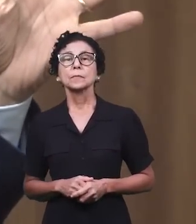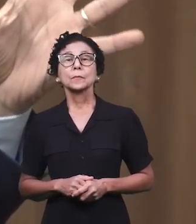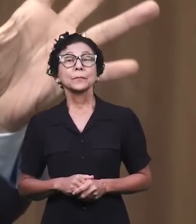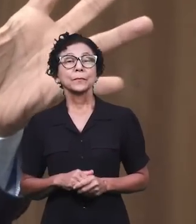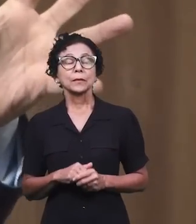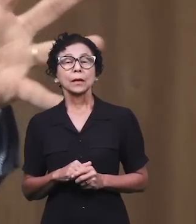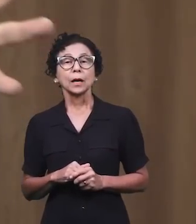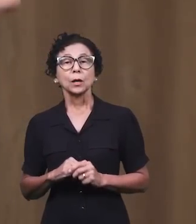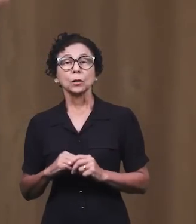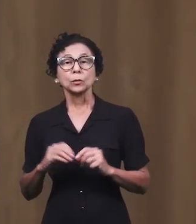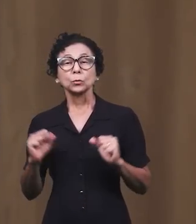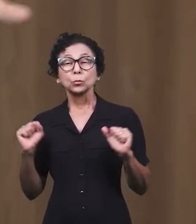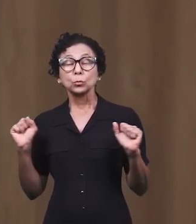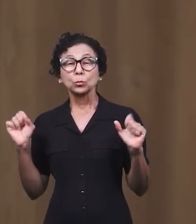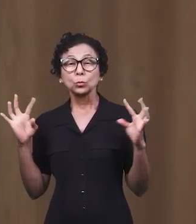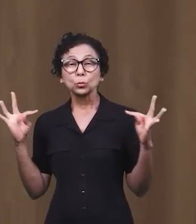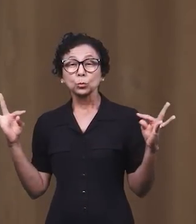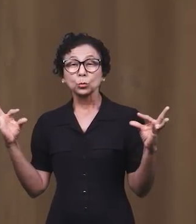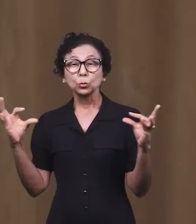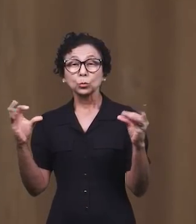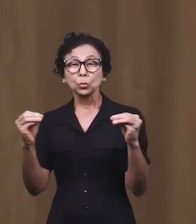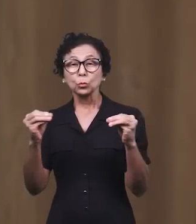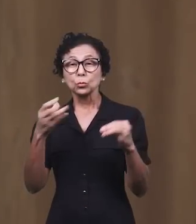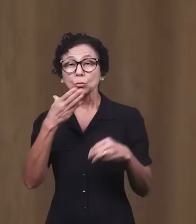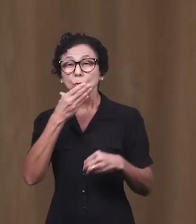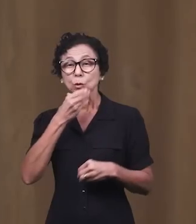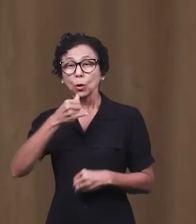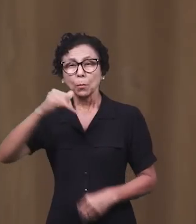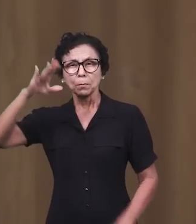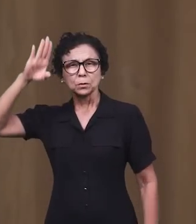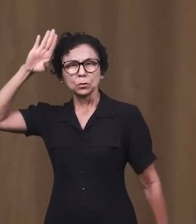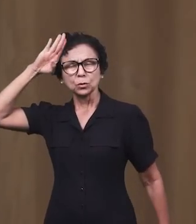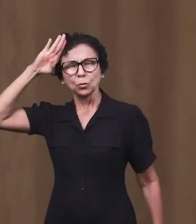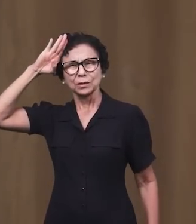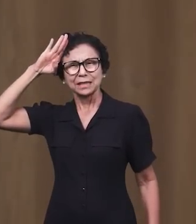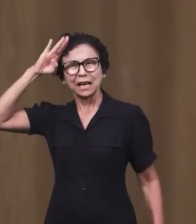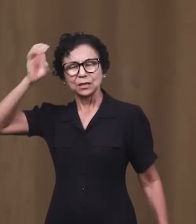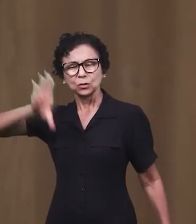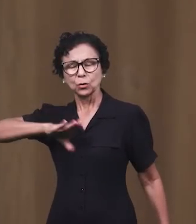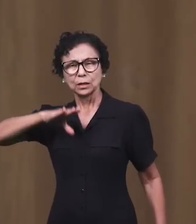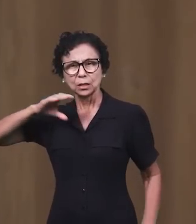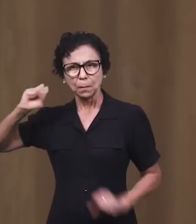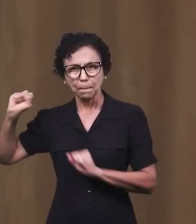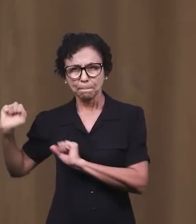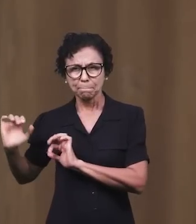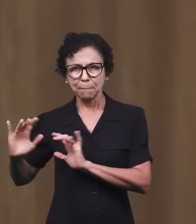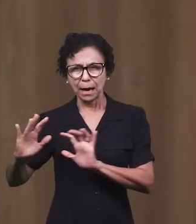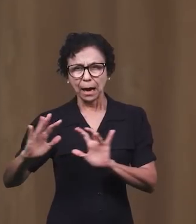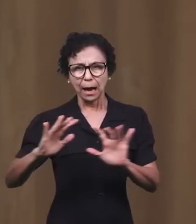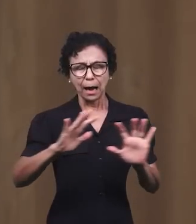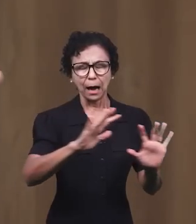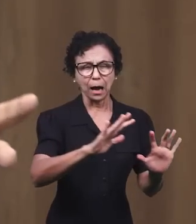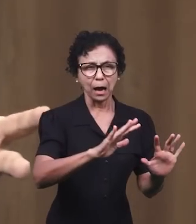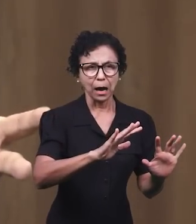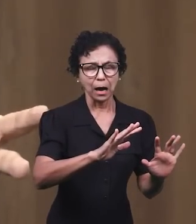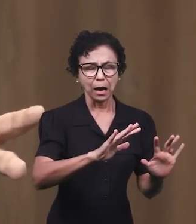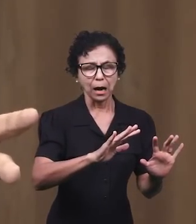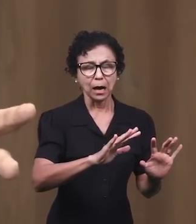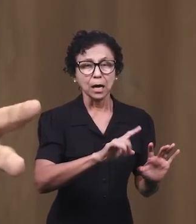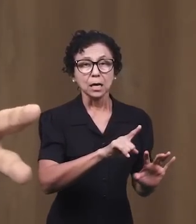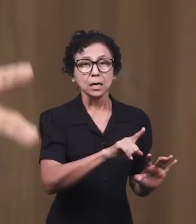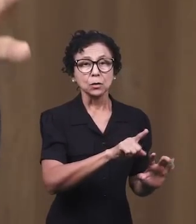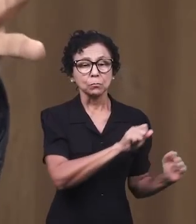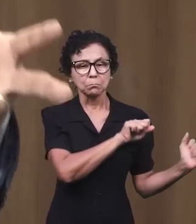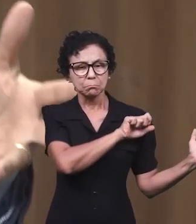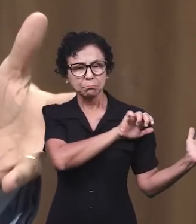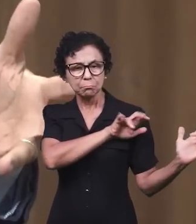leva todo o exército, todos os valentes para vencer aquela batalha, e quando ele volta, as suas mulheres, a sua